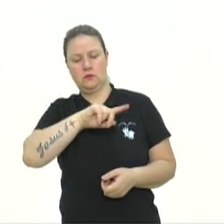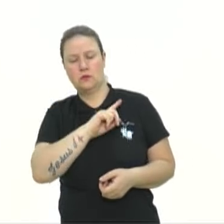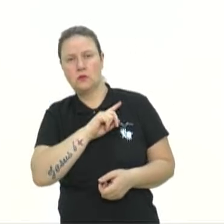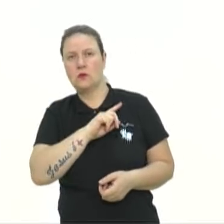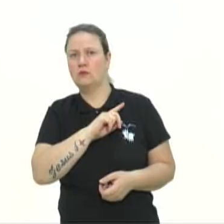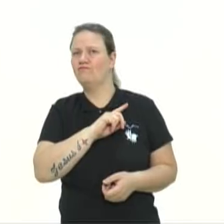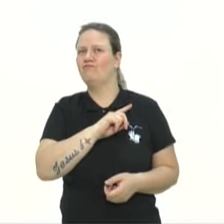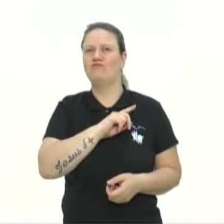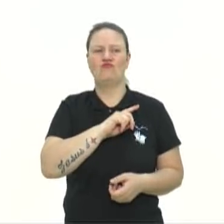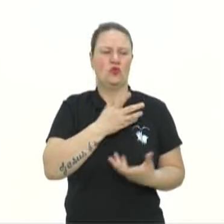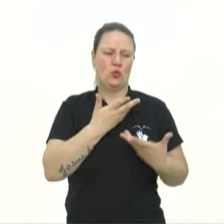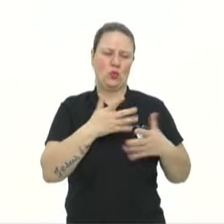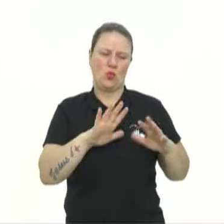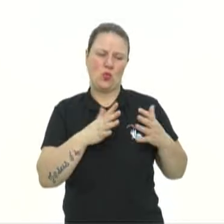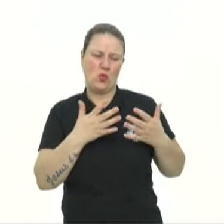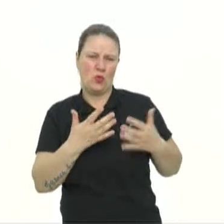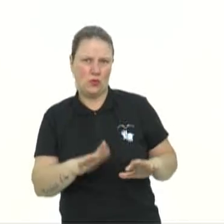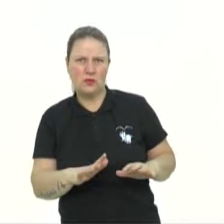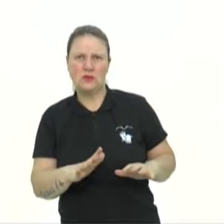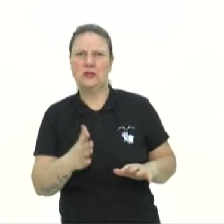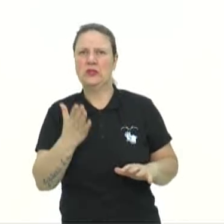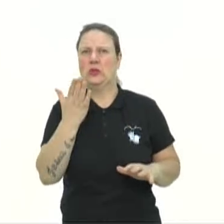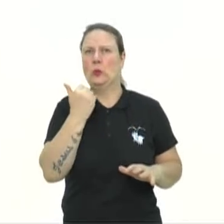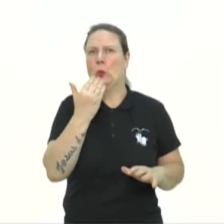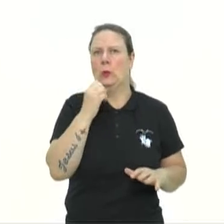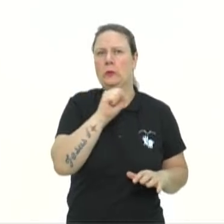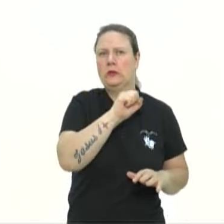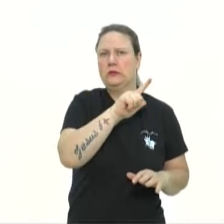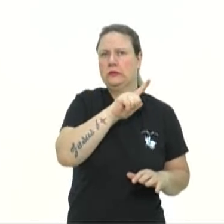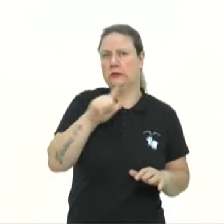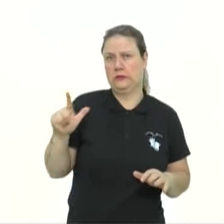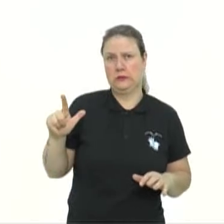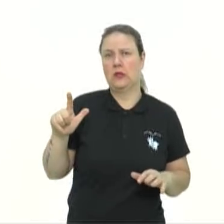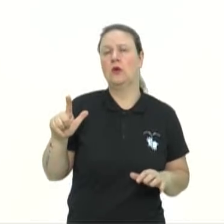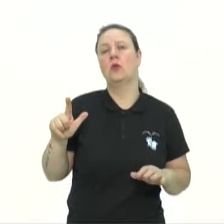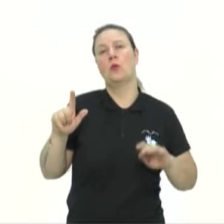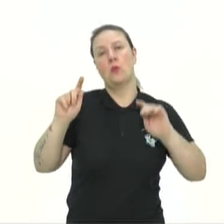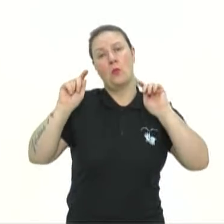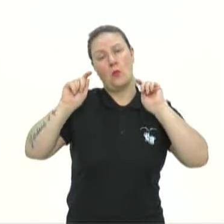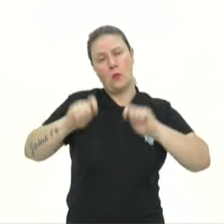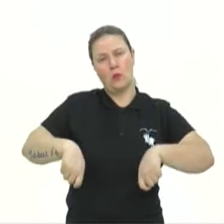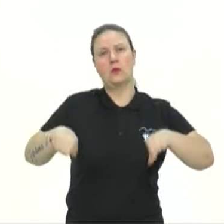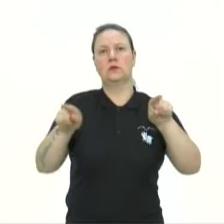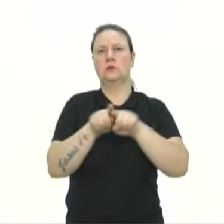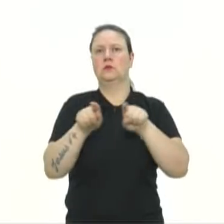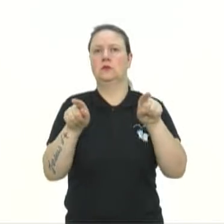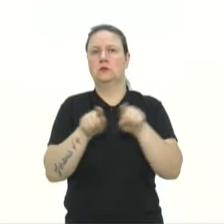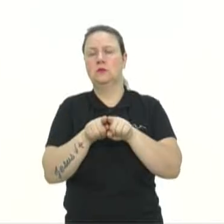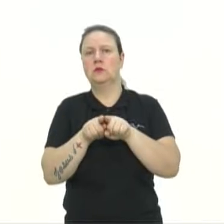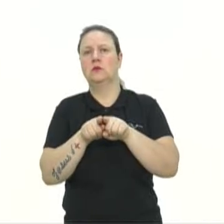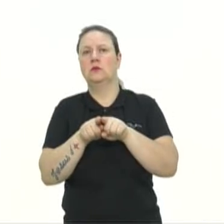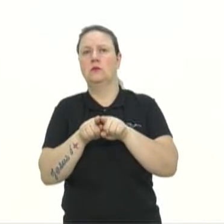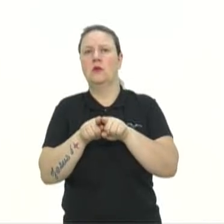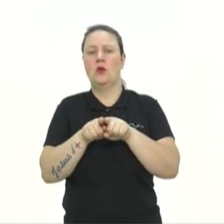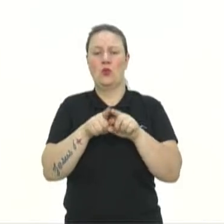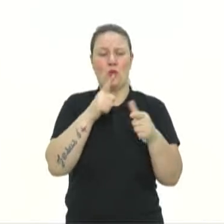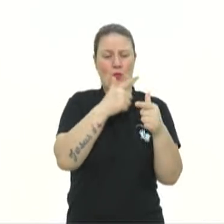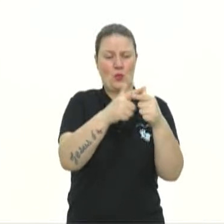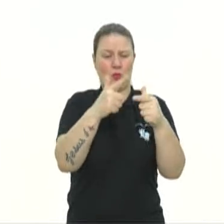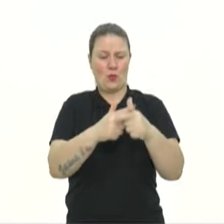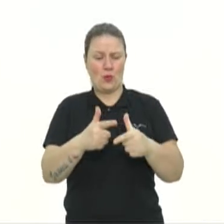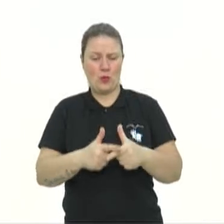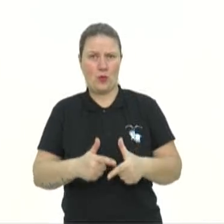usar sal para consumo animal, cujo teor de iodo não atende às necessidades do homem, pode ocasionar distúrbios